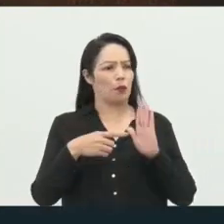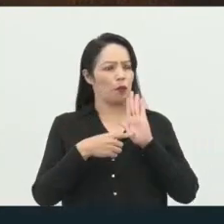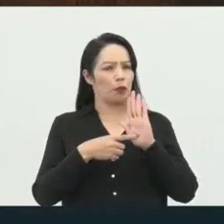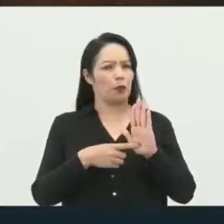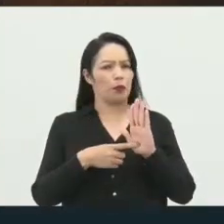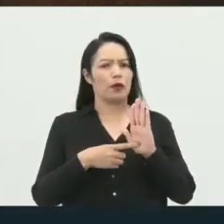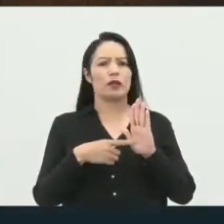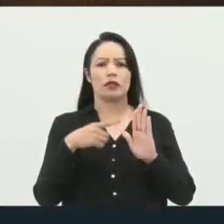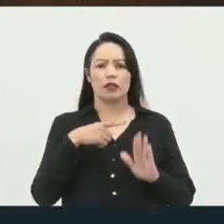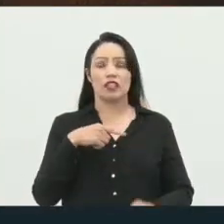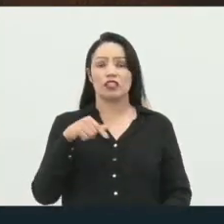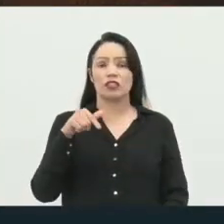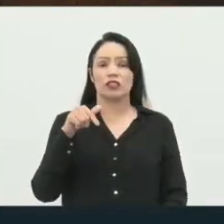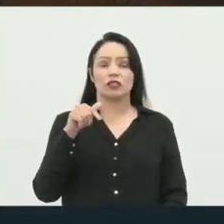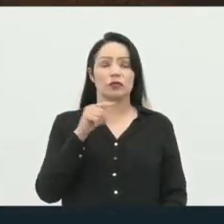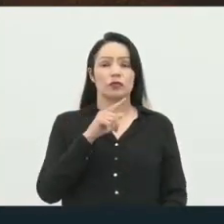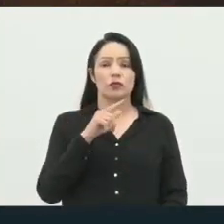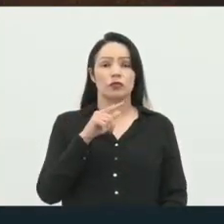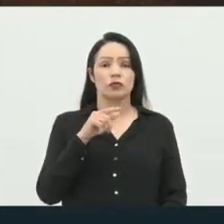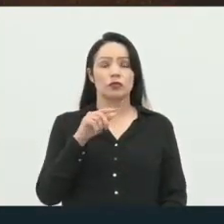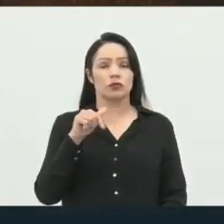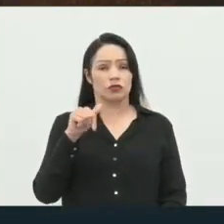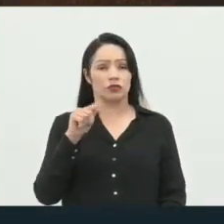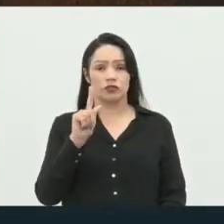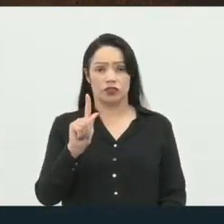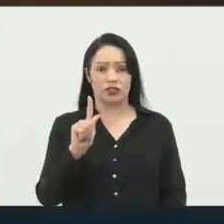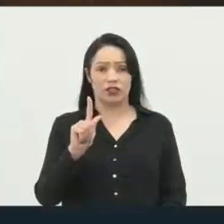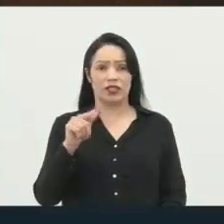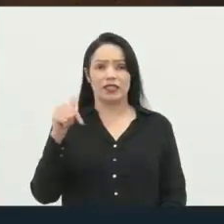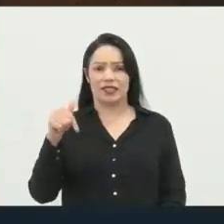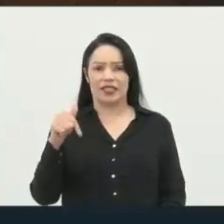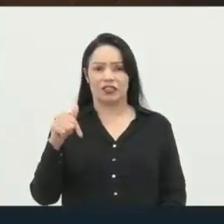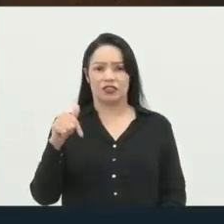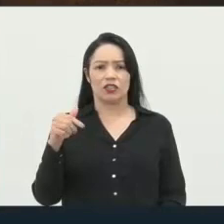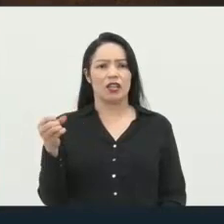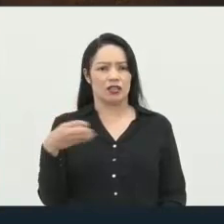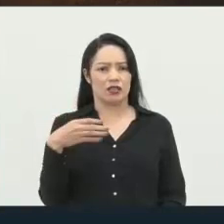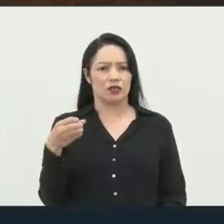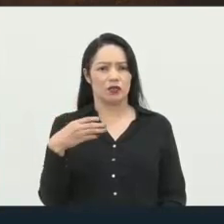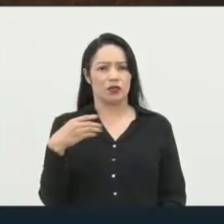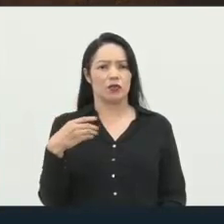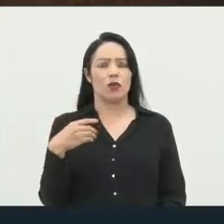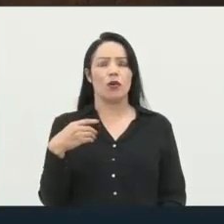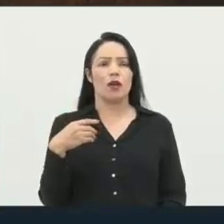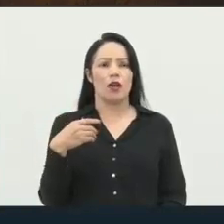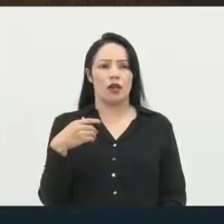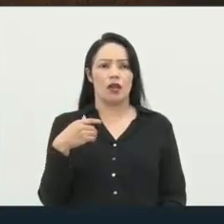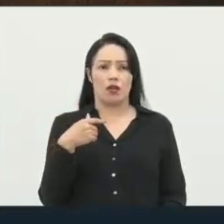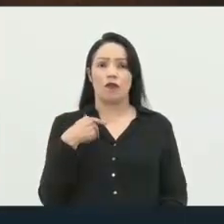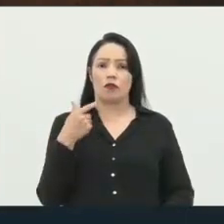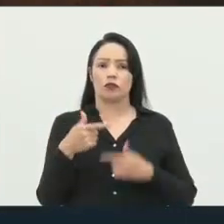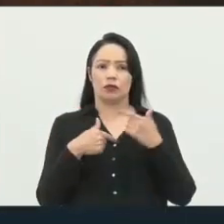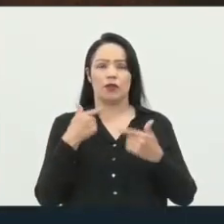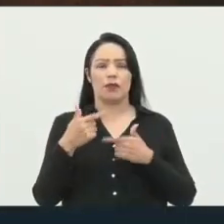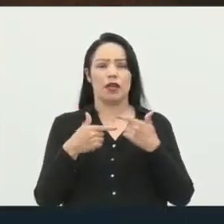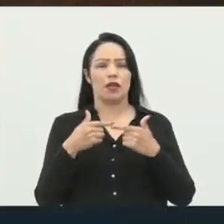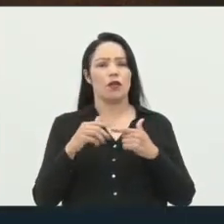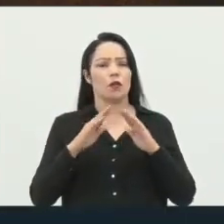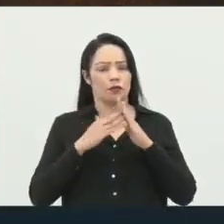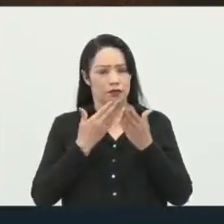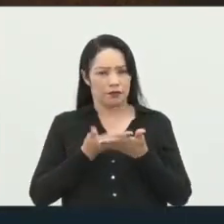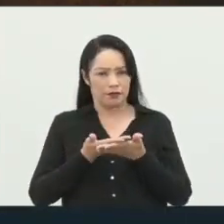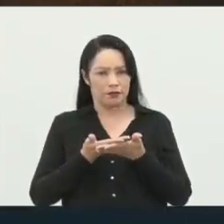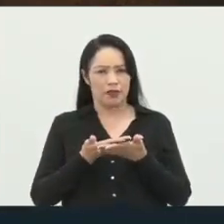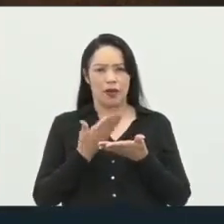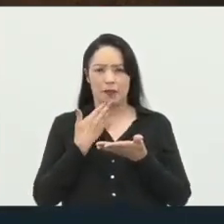g7news dessa Pompeu Um Jornalista sério da nossa cidade né eu vou fazer o meu papel já estão entrando com requerimento querendo